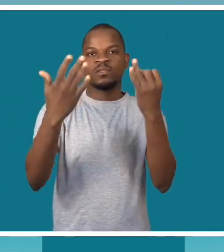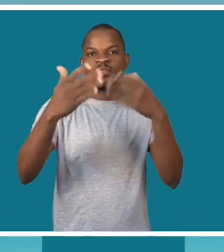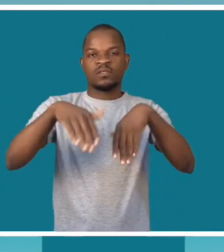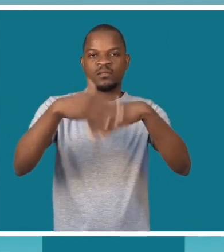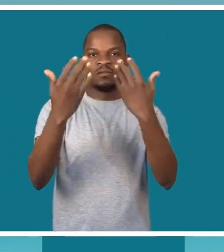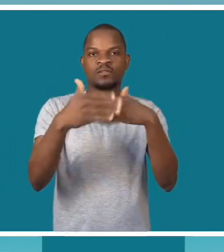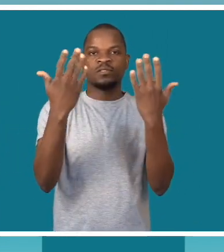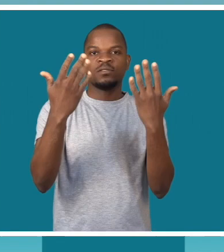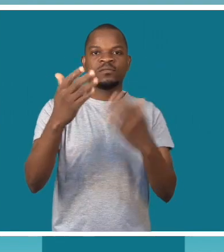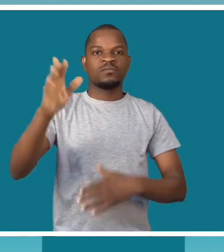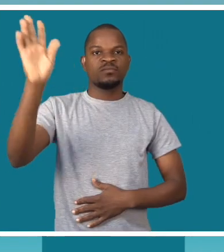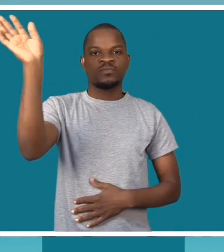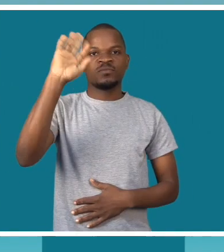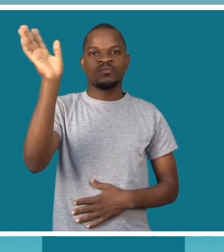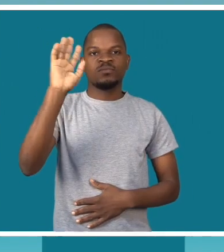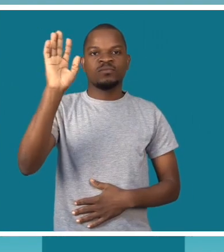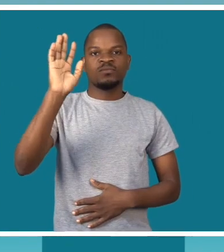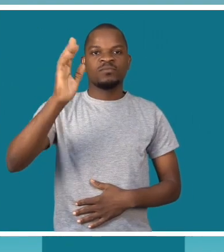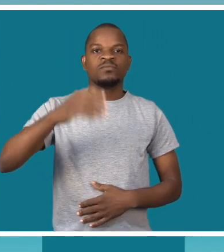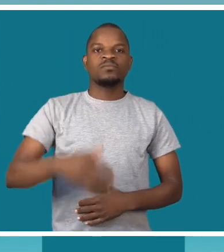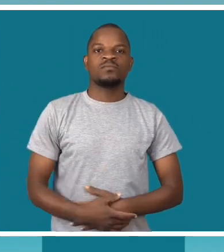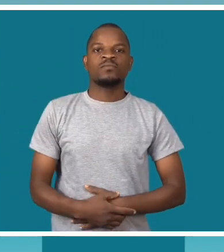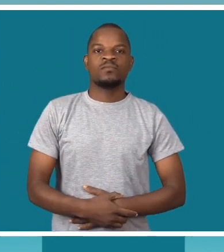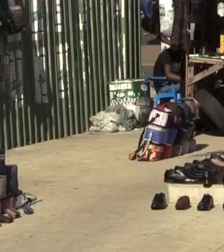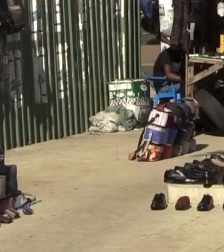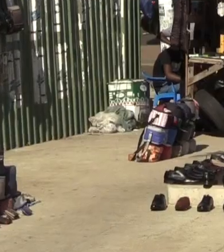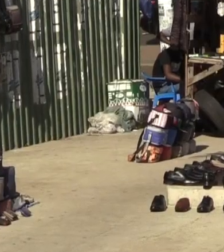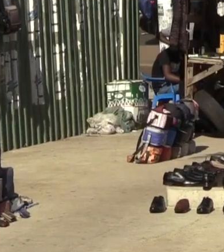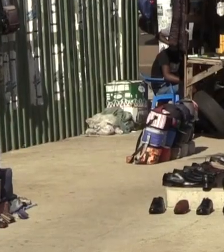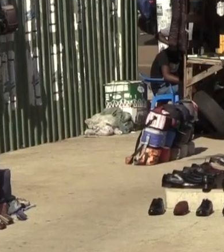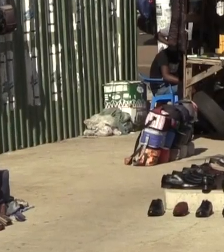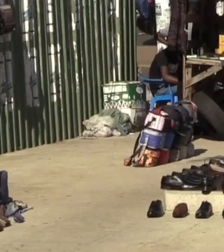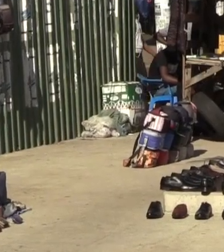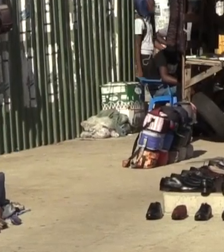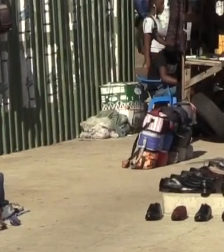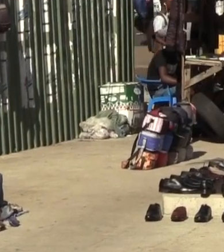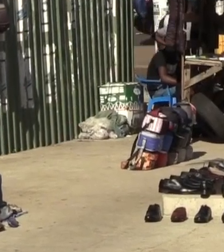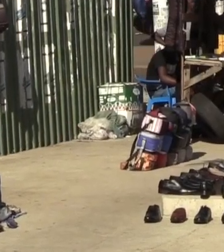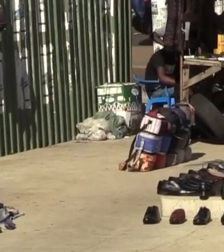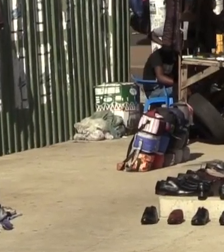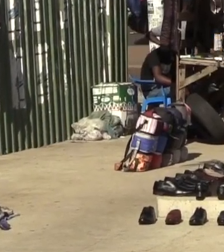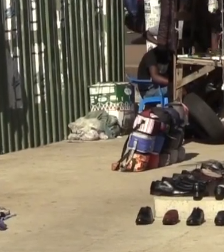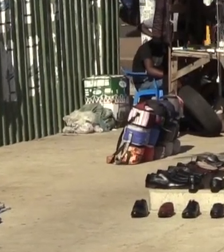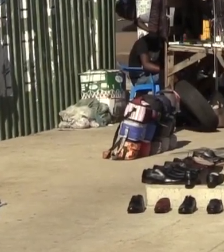daqui a sete dias. Até lá. Acompanhamos,